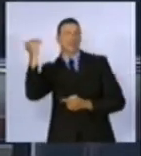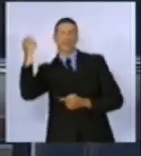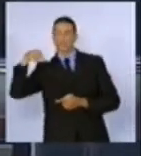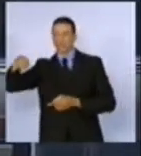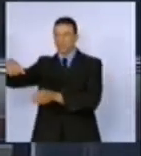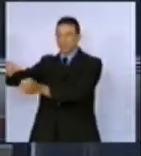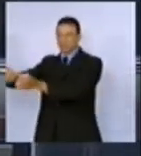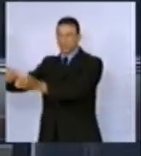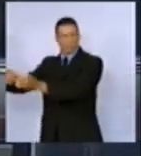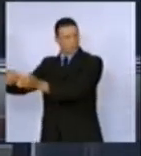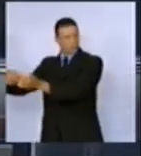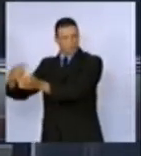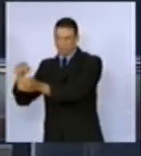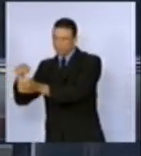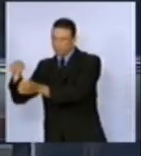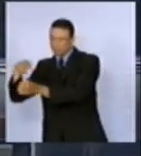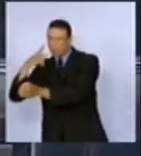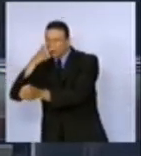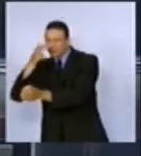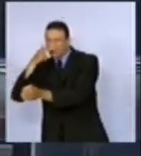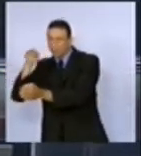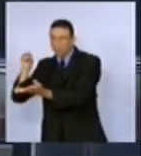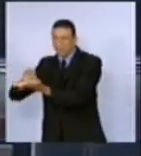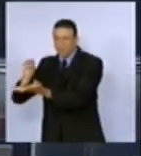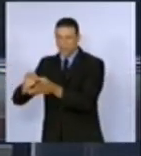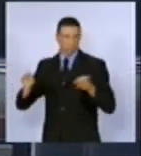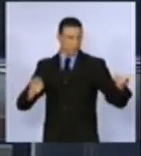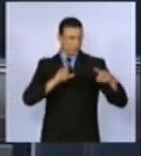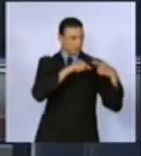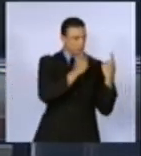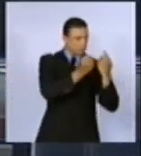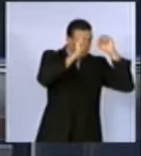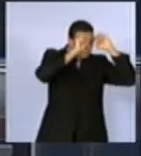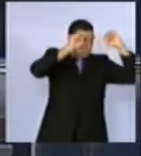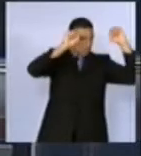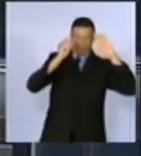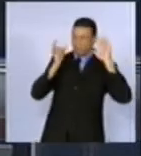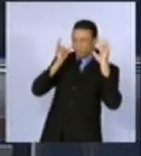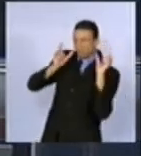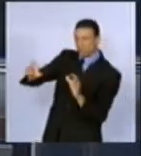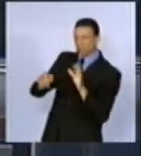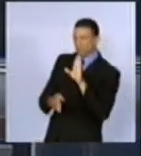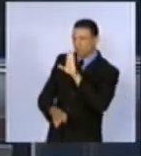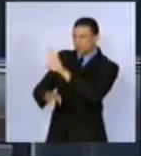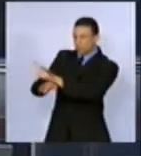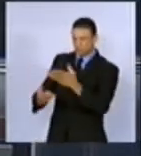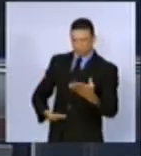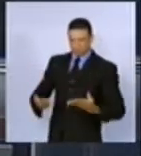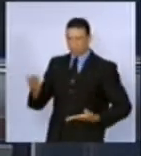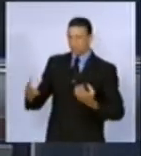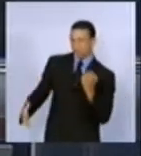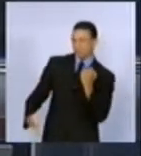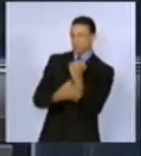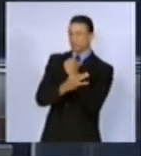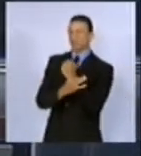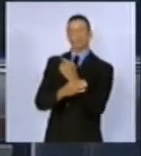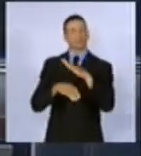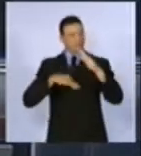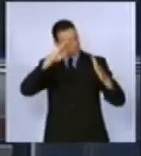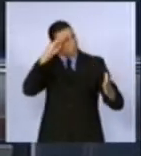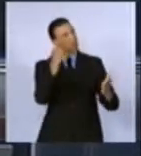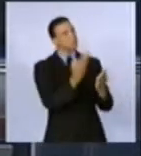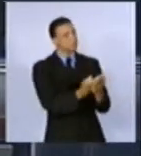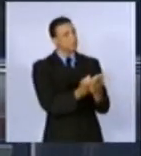a chance de ser reparado essa cor tem reparado a tempo os trabalhadores deste país Nós